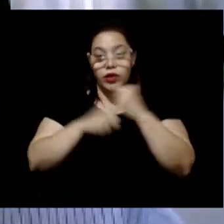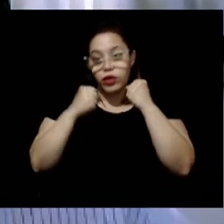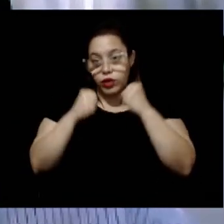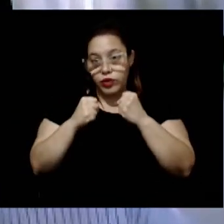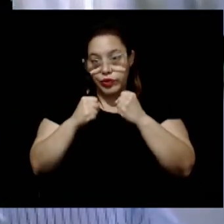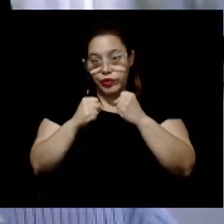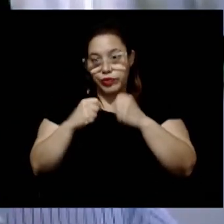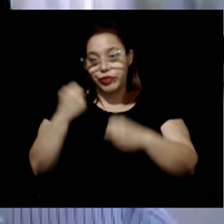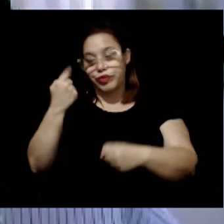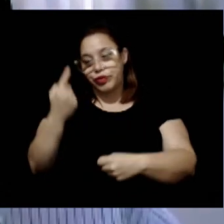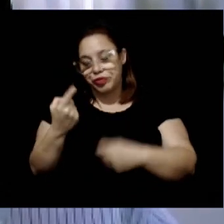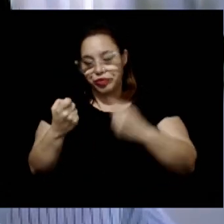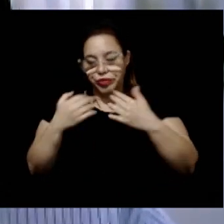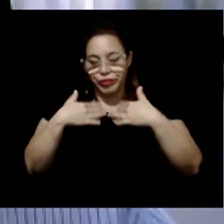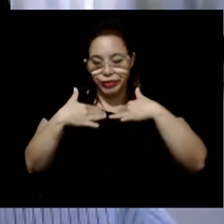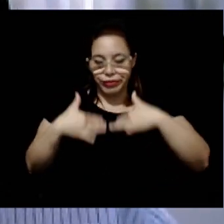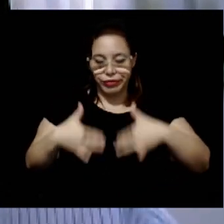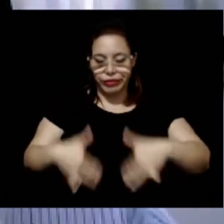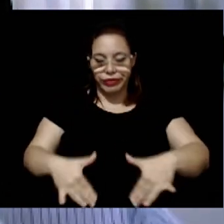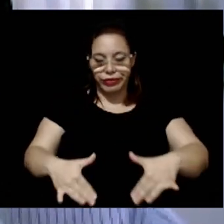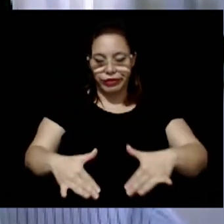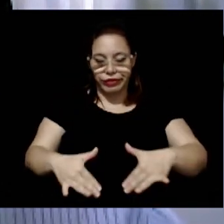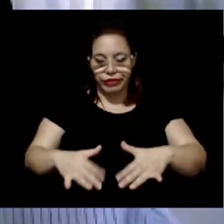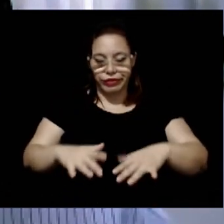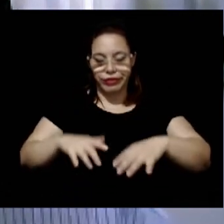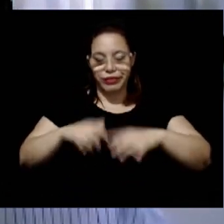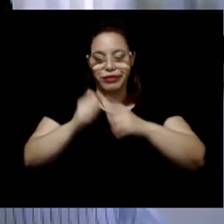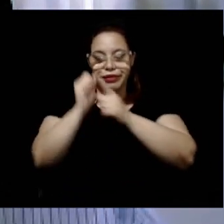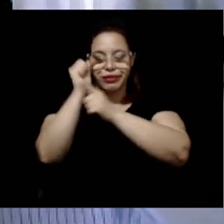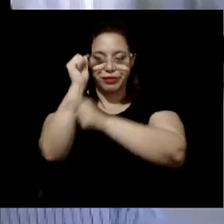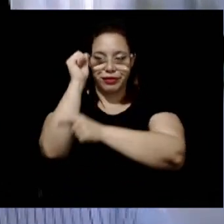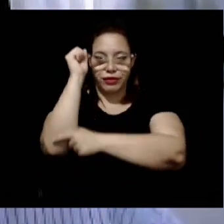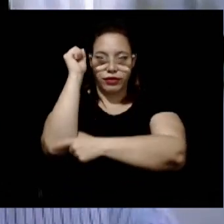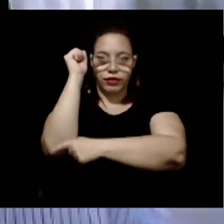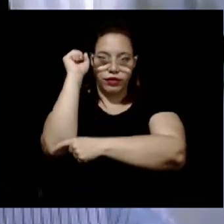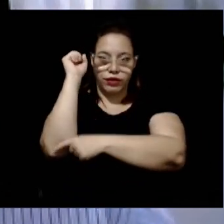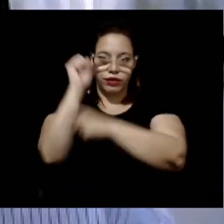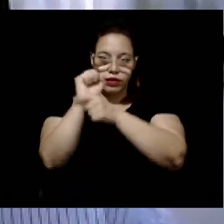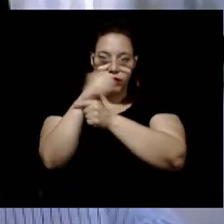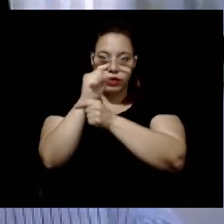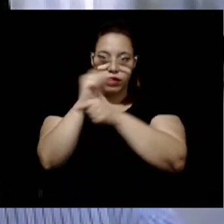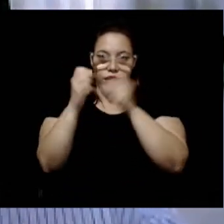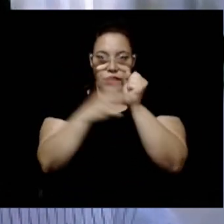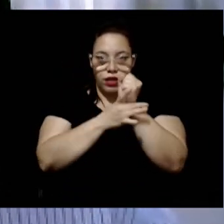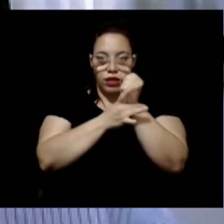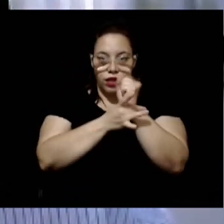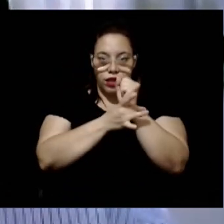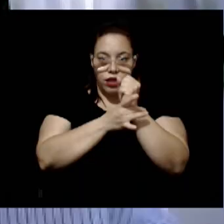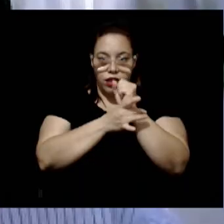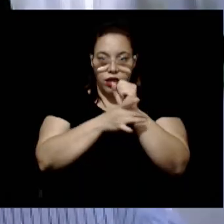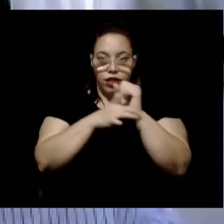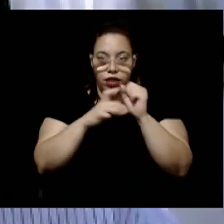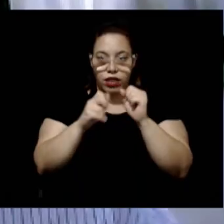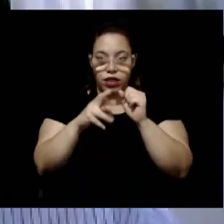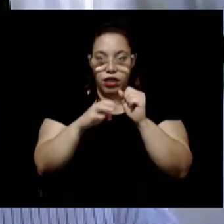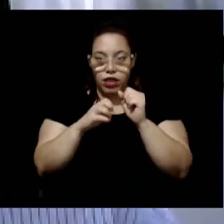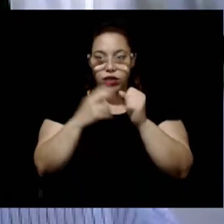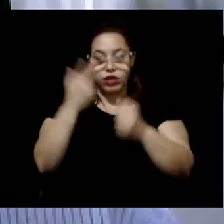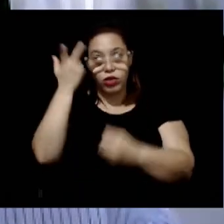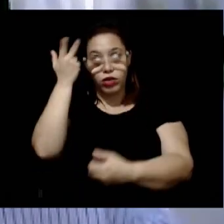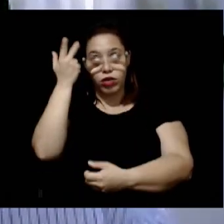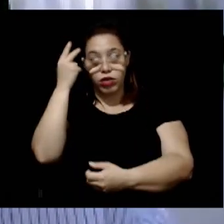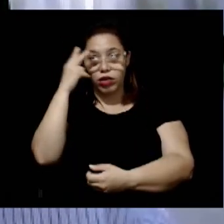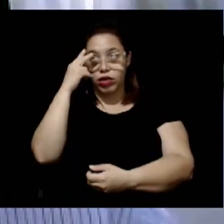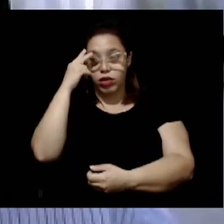órgãos. Nas articulações, ela envolve tanto articulações pequenas como grandes, é comum e exuberante,